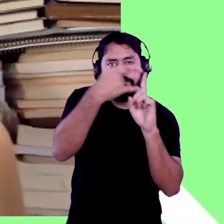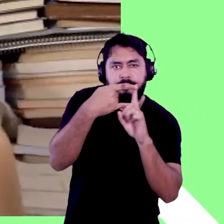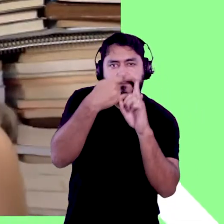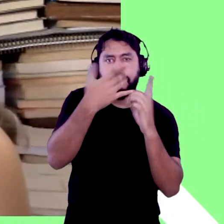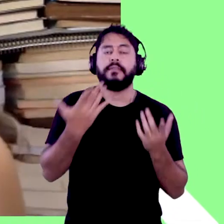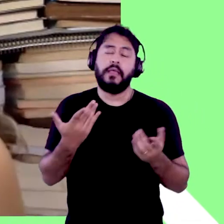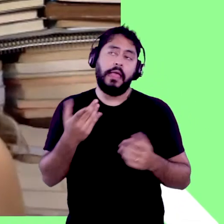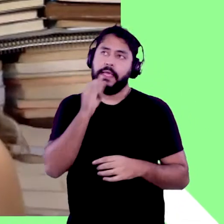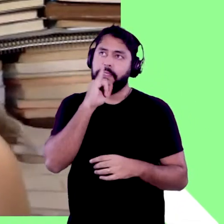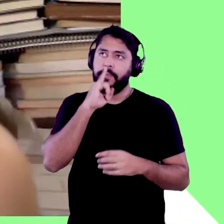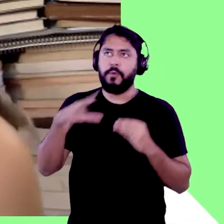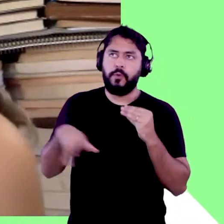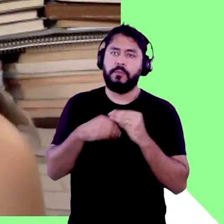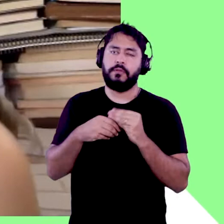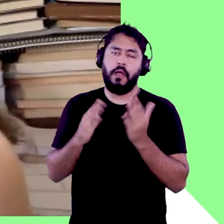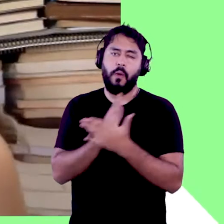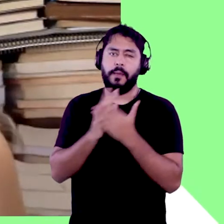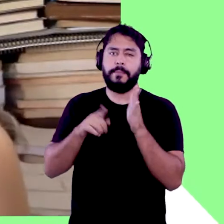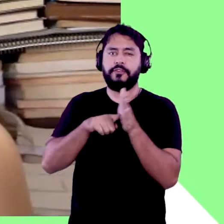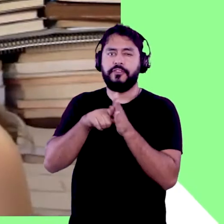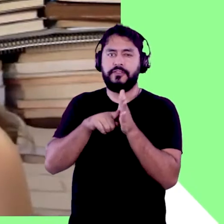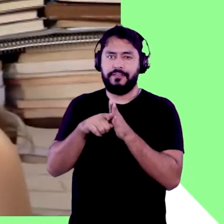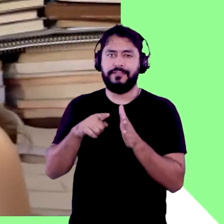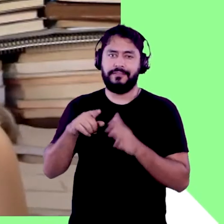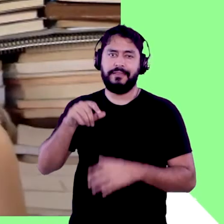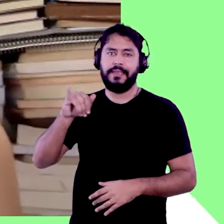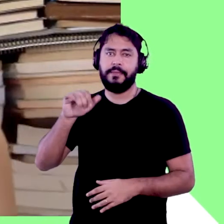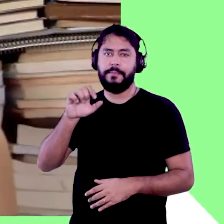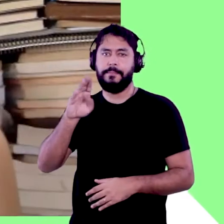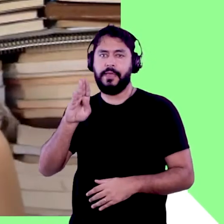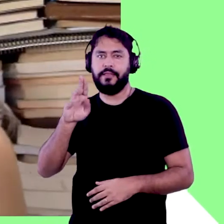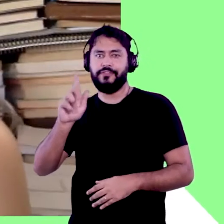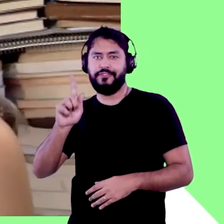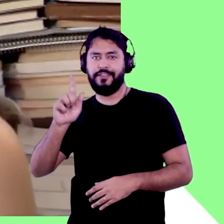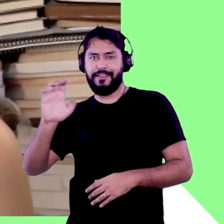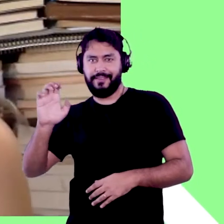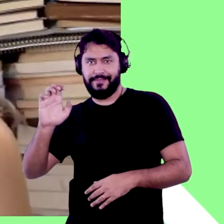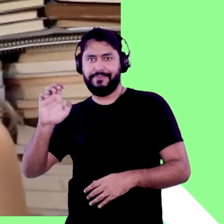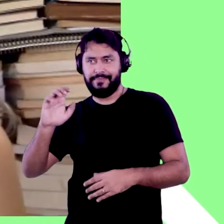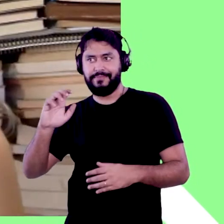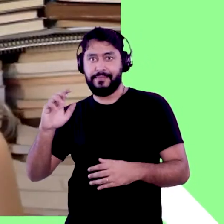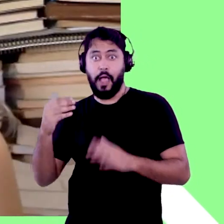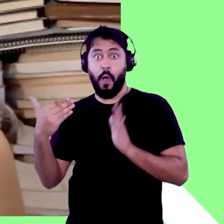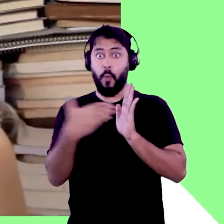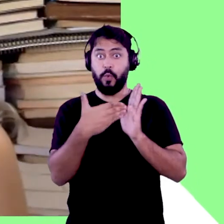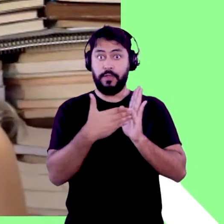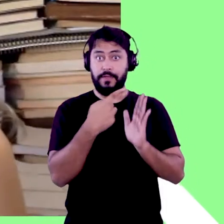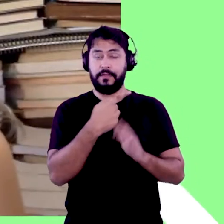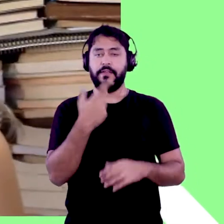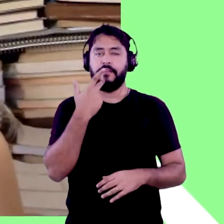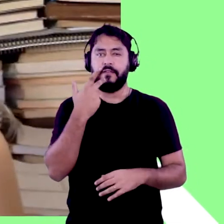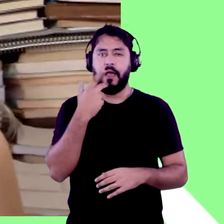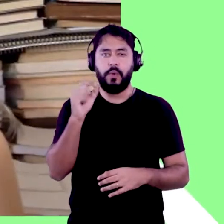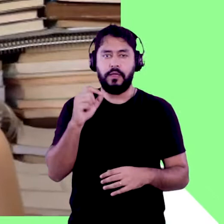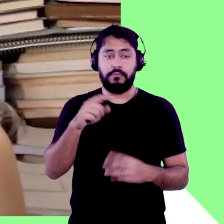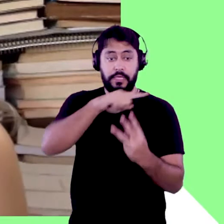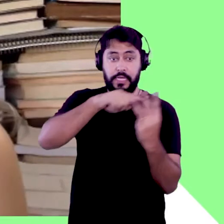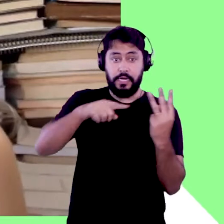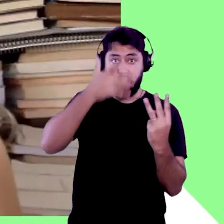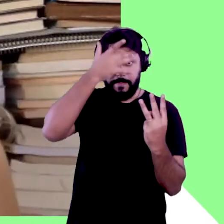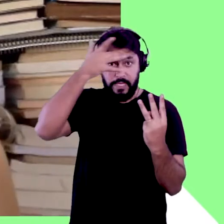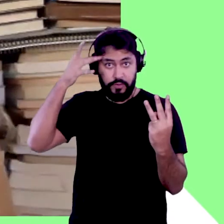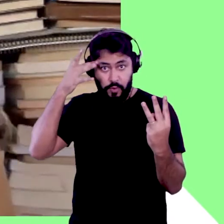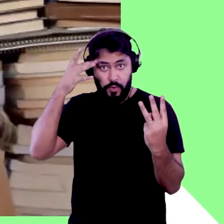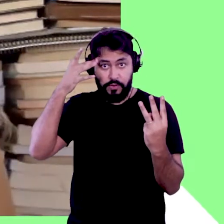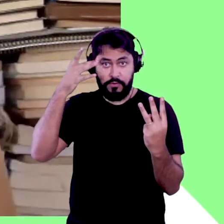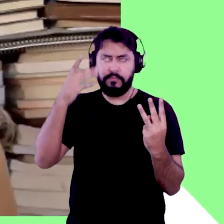do censo IBGE, né, de uma última atualização que saiu, que 1 em cada 3 pessoas, acho que é isso,